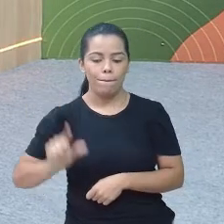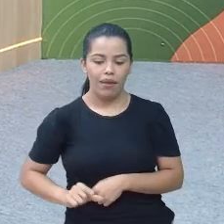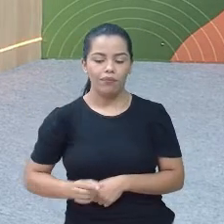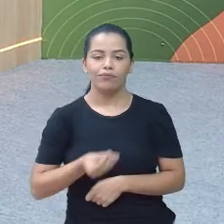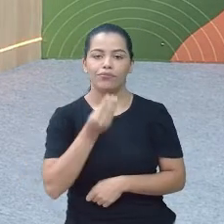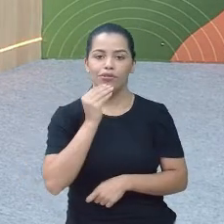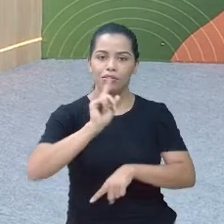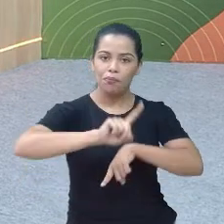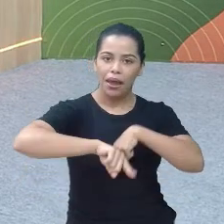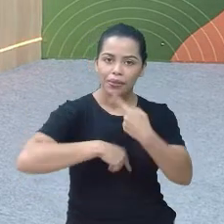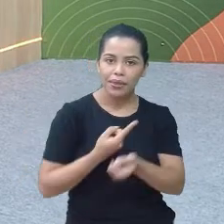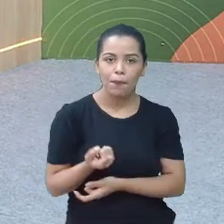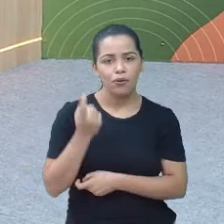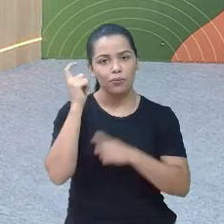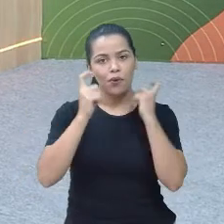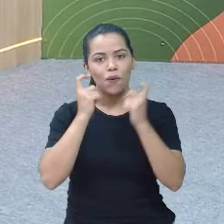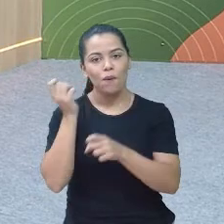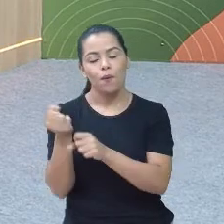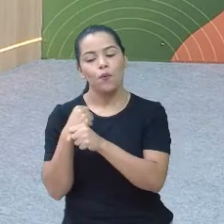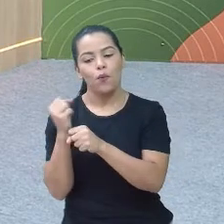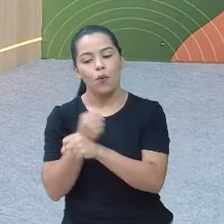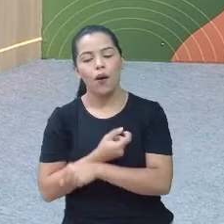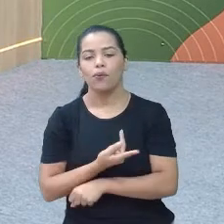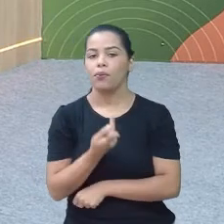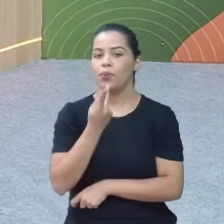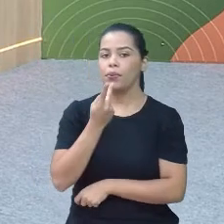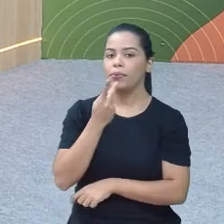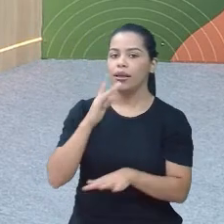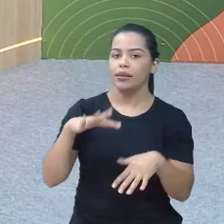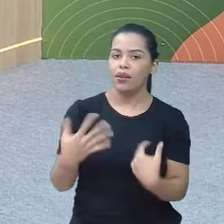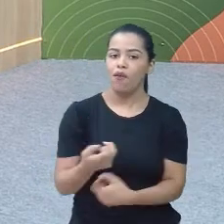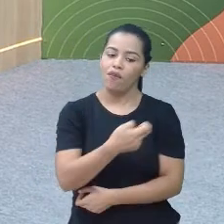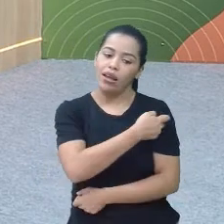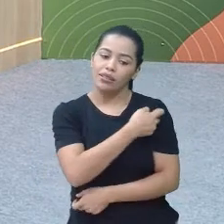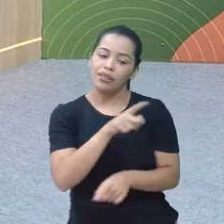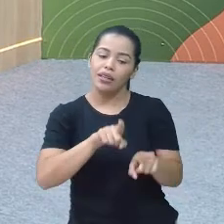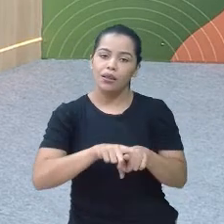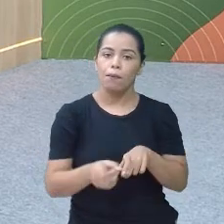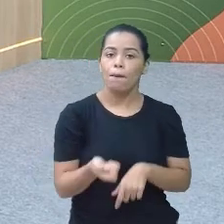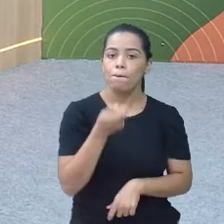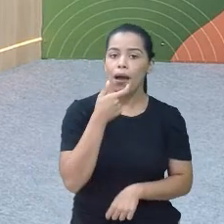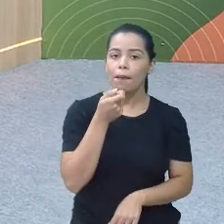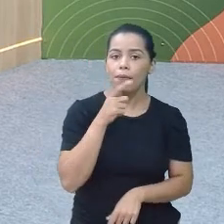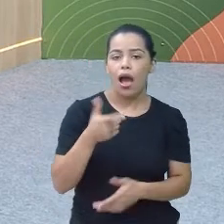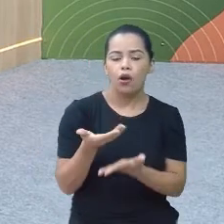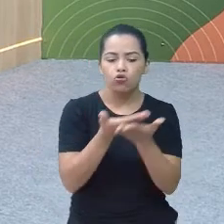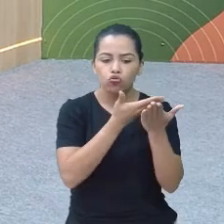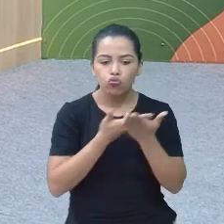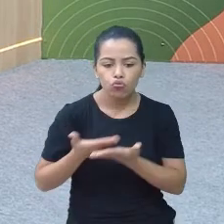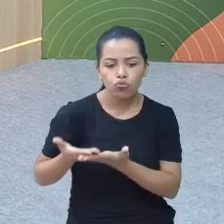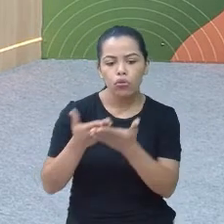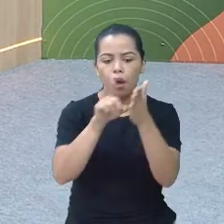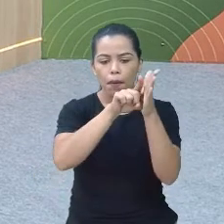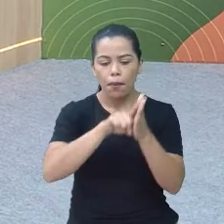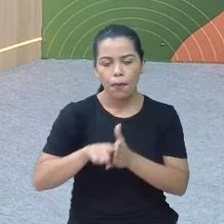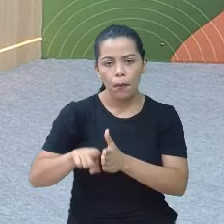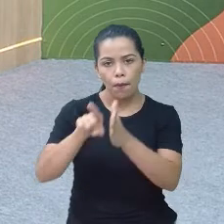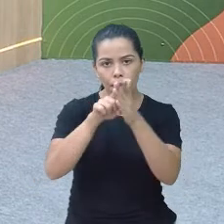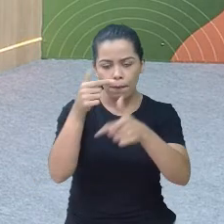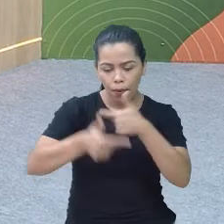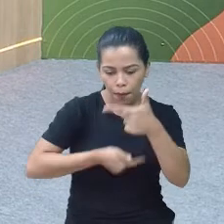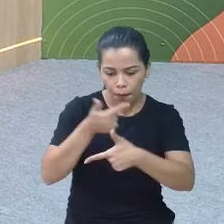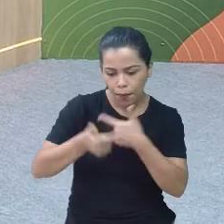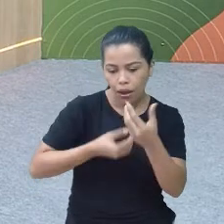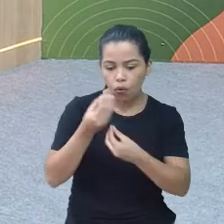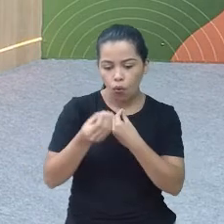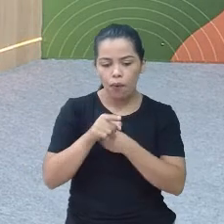probabilidade. Então, perceba que tanto os remédios quanto vacinas, eles são pensados, eles são estudados, eles são produzidos de modo